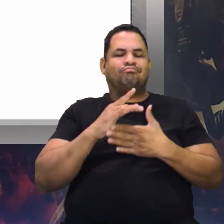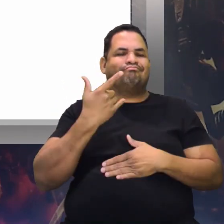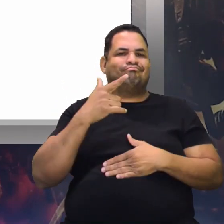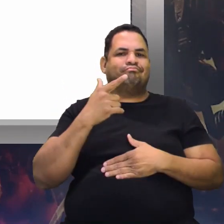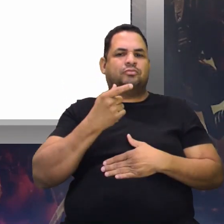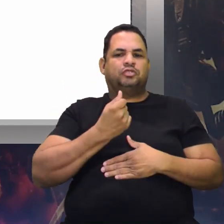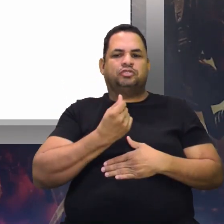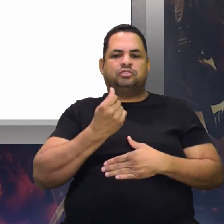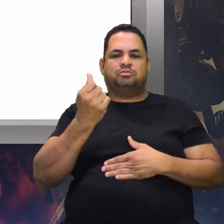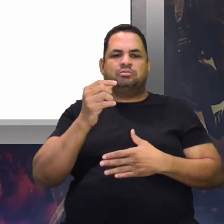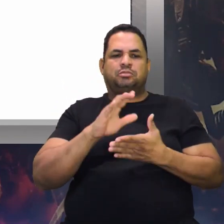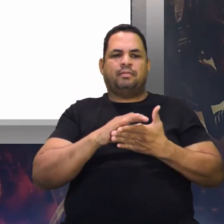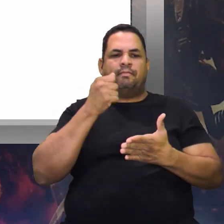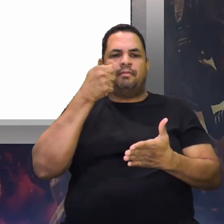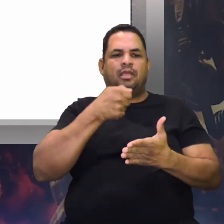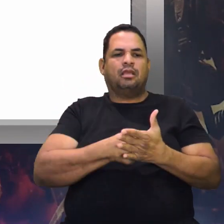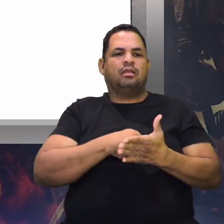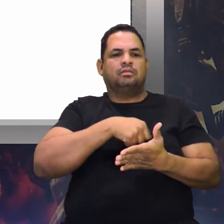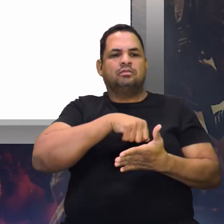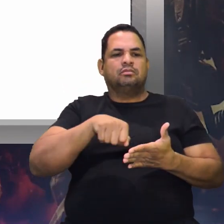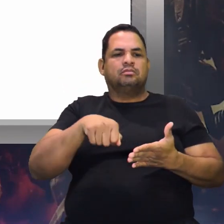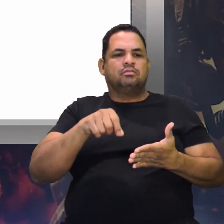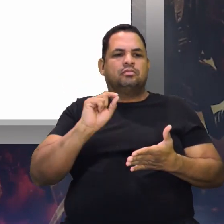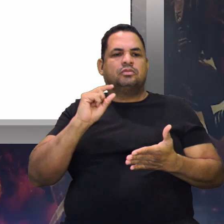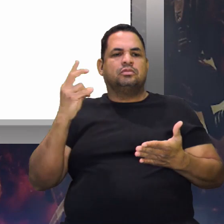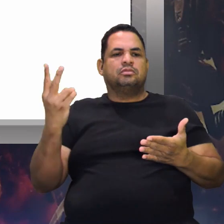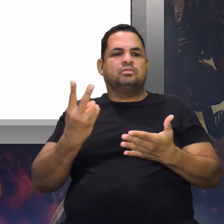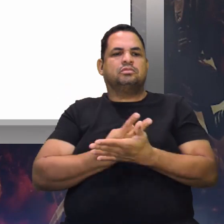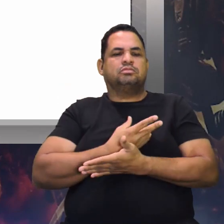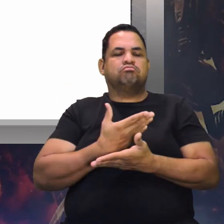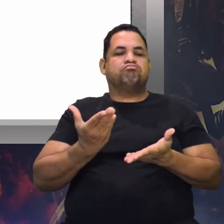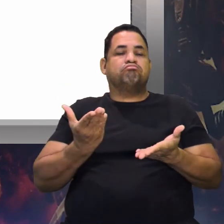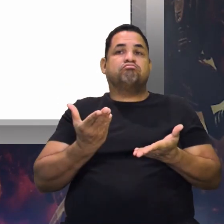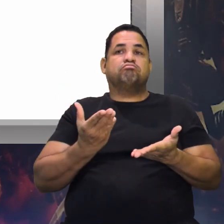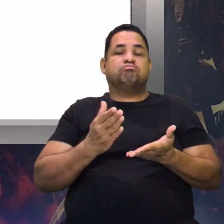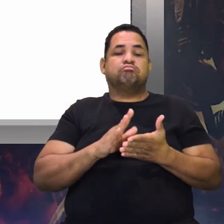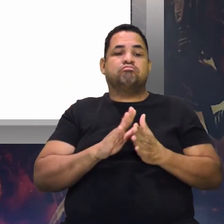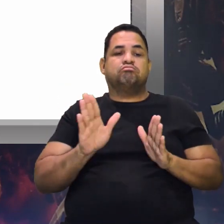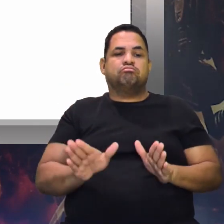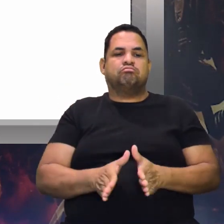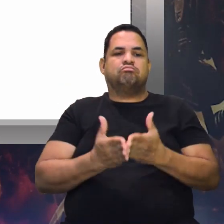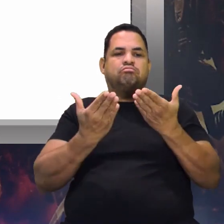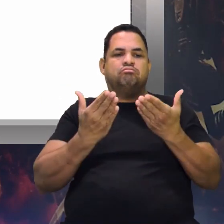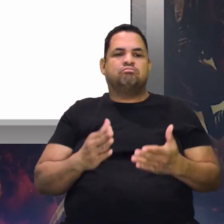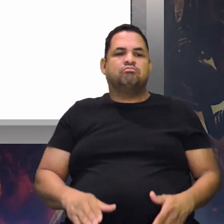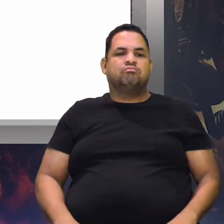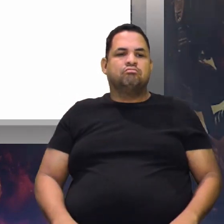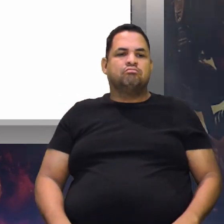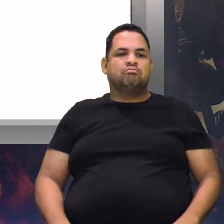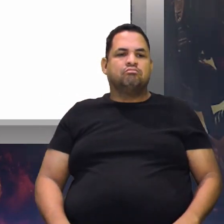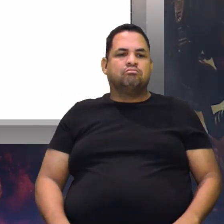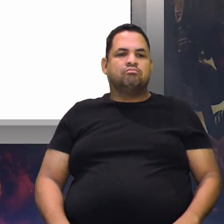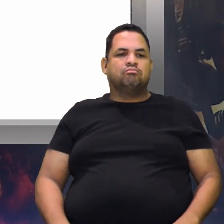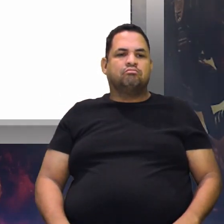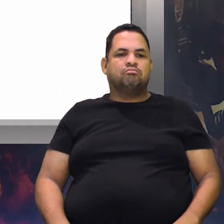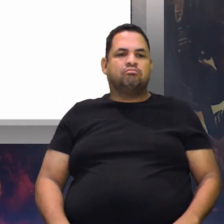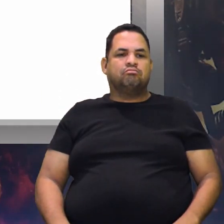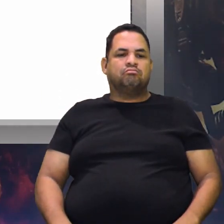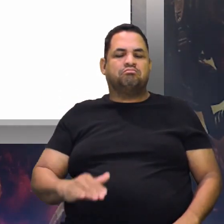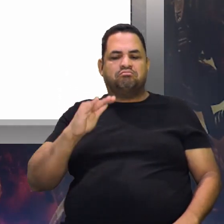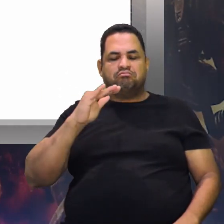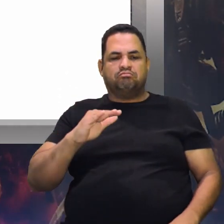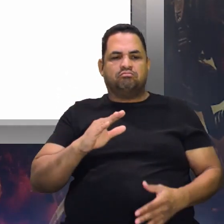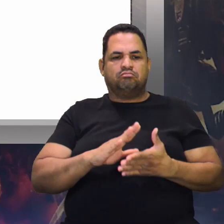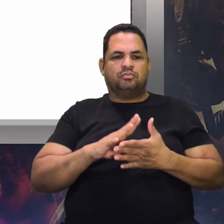escriba. E o que aconteceu com os pobres? Eles eram colocados como classe inferior, e só a